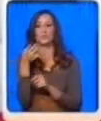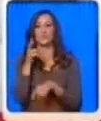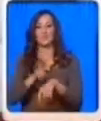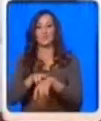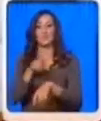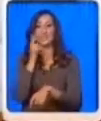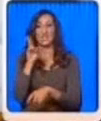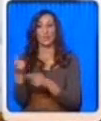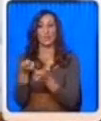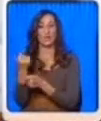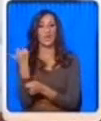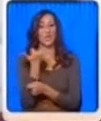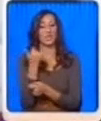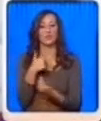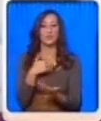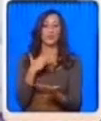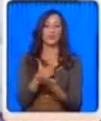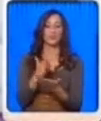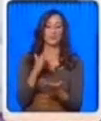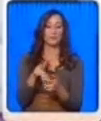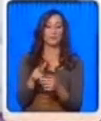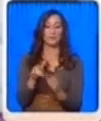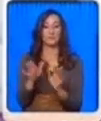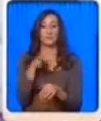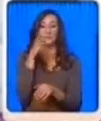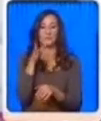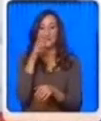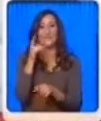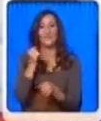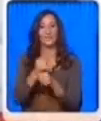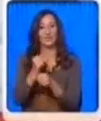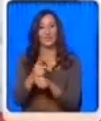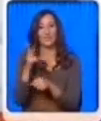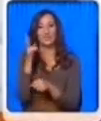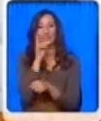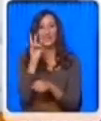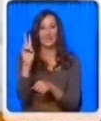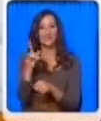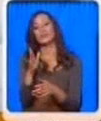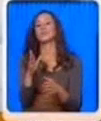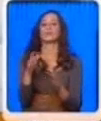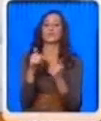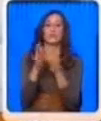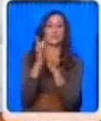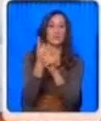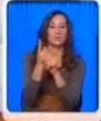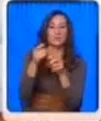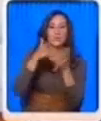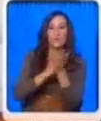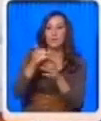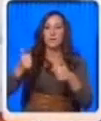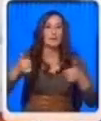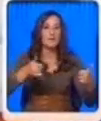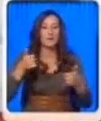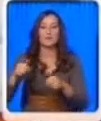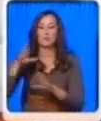Queiroz. Com certeza. Eu só sou ali naquela... Tens de explicar às pessoas que a função do diretor de cena é fazer com que tudo corra bem durante o espetáculo